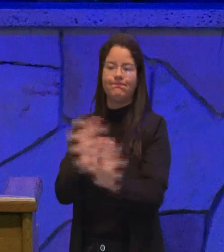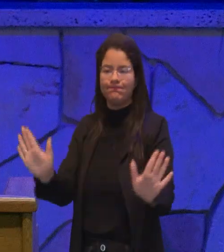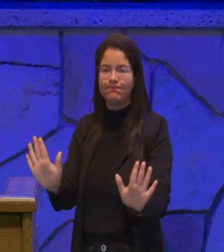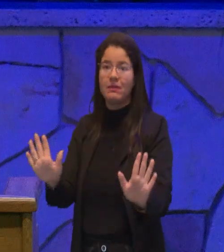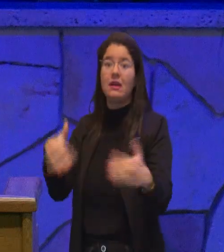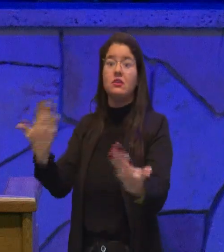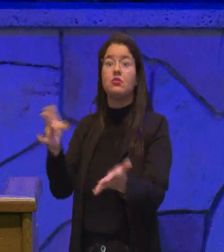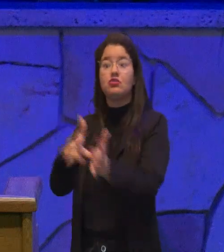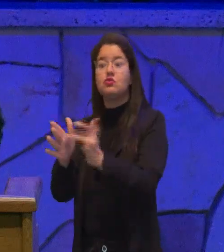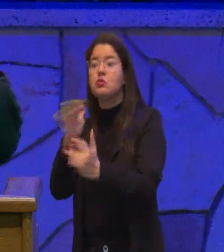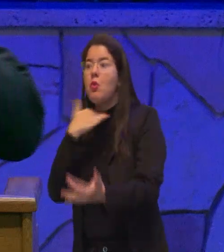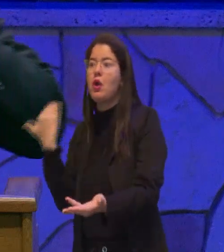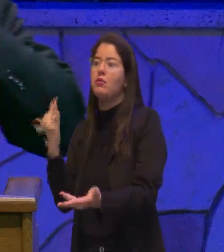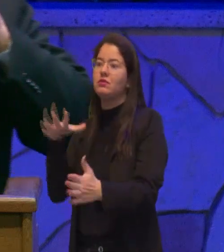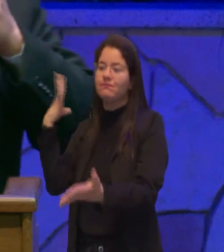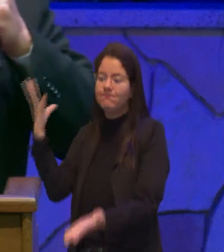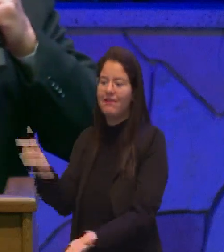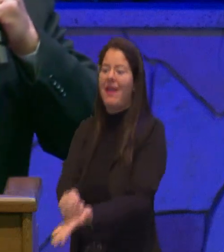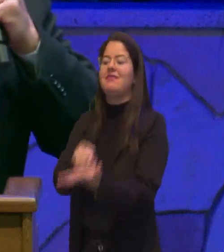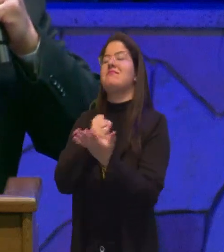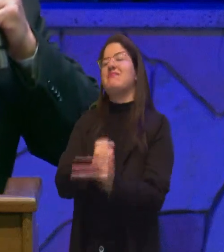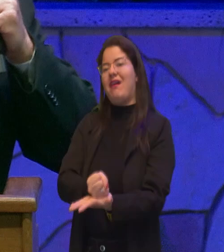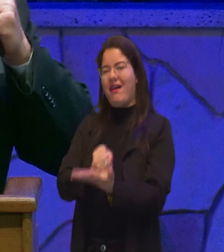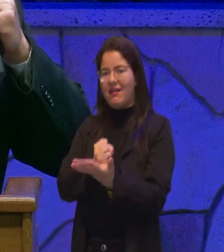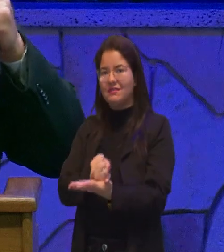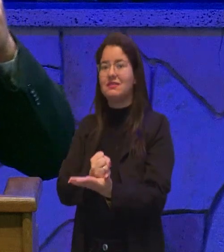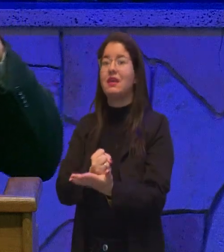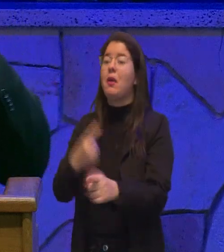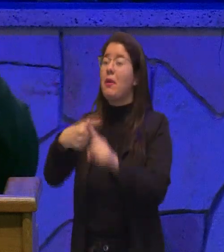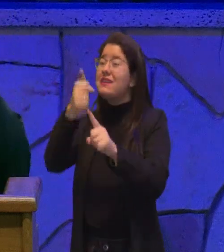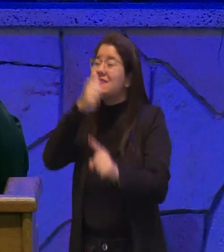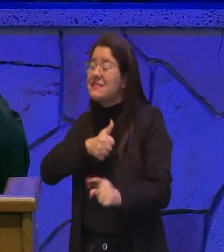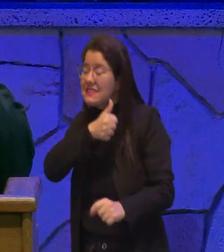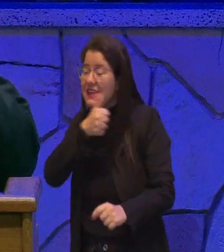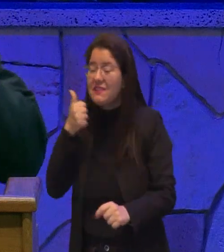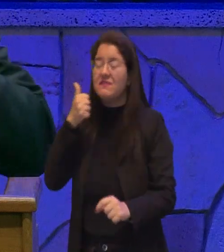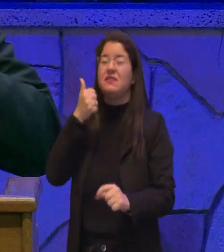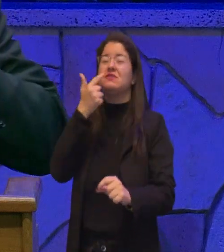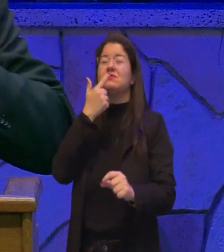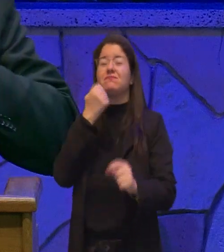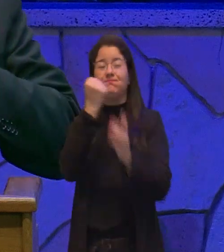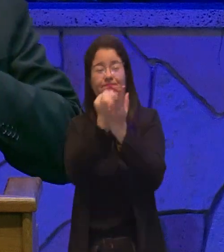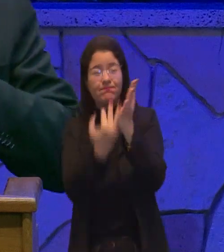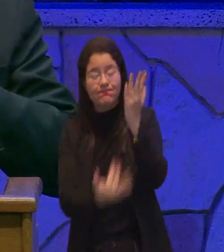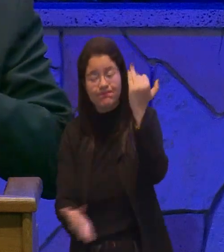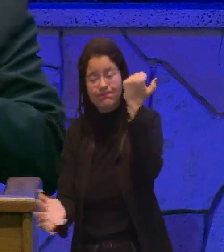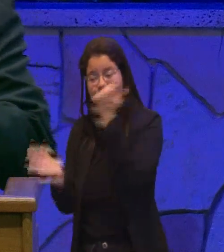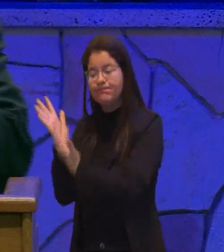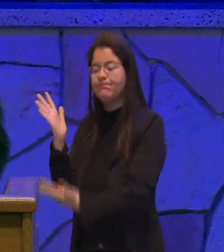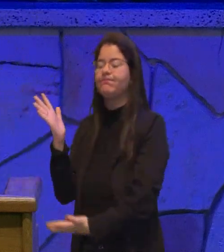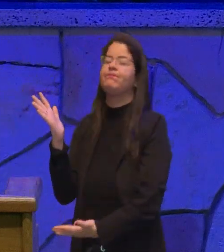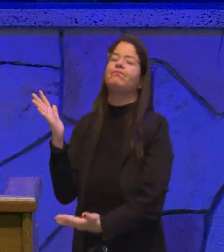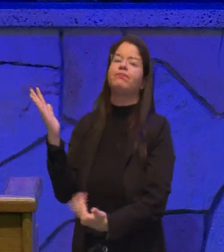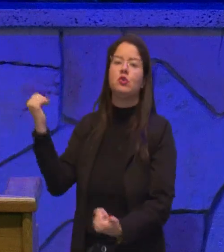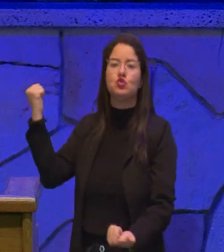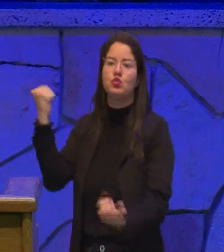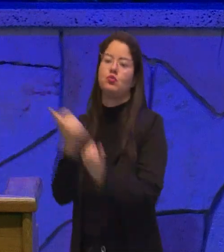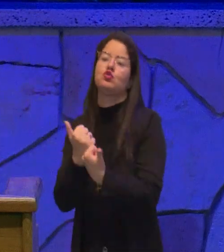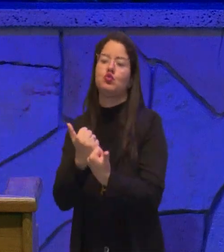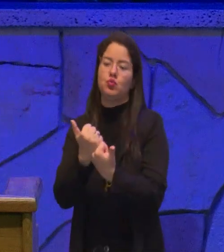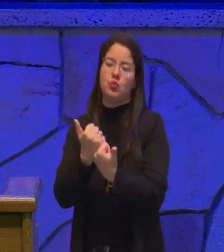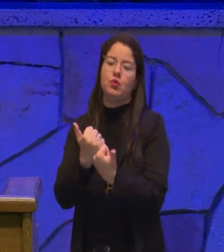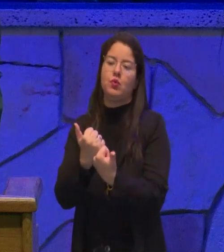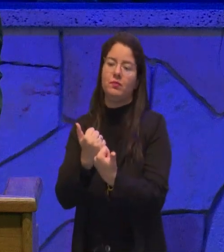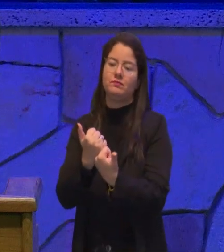morte, resgata, e ele novamente, com o seu sacrifício expiatório, substitutivo,